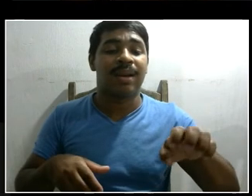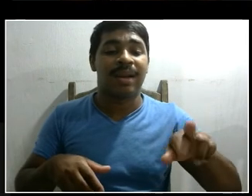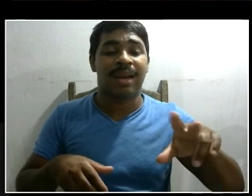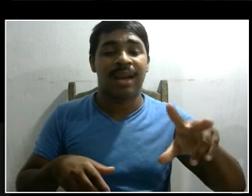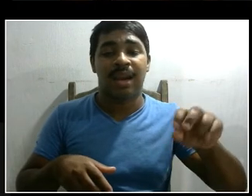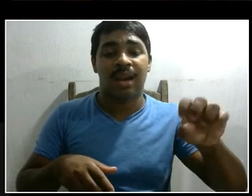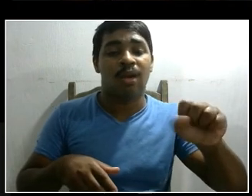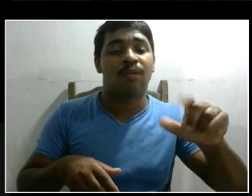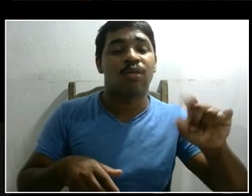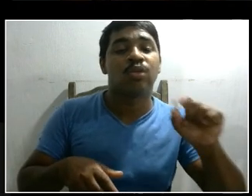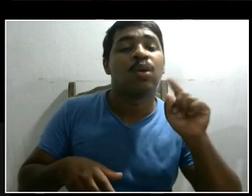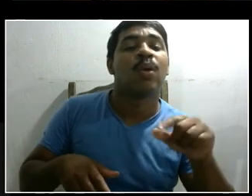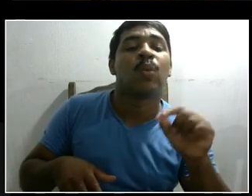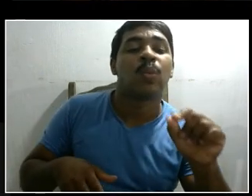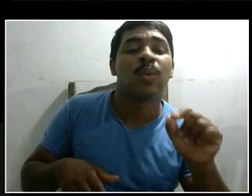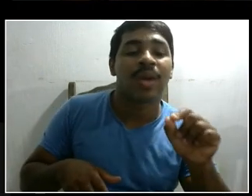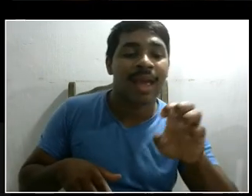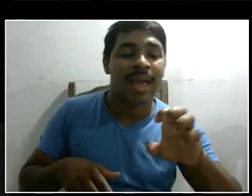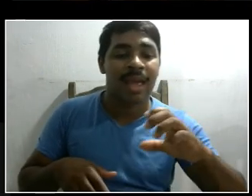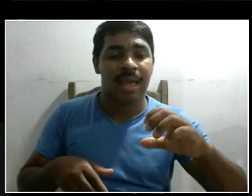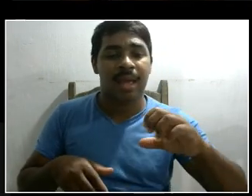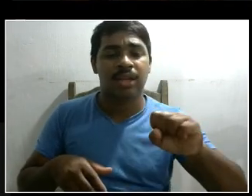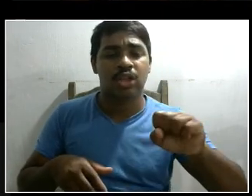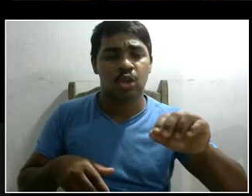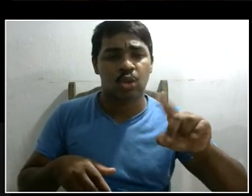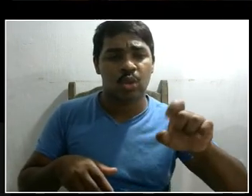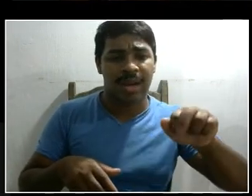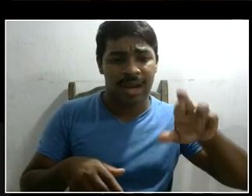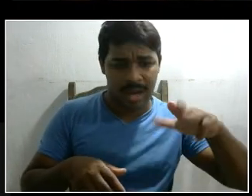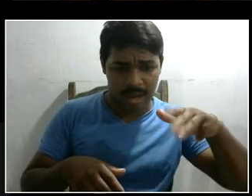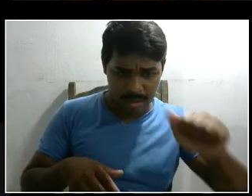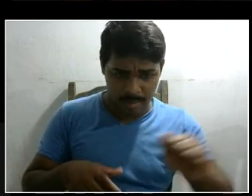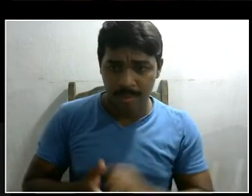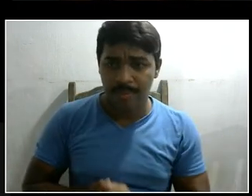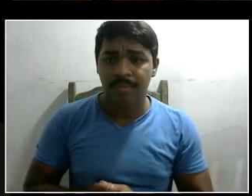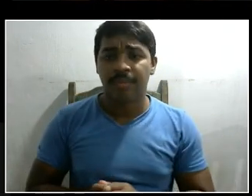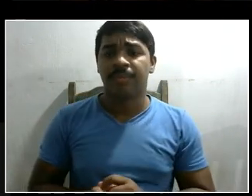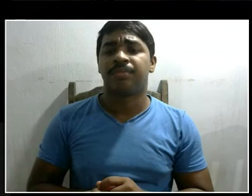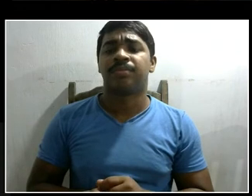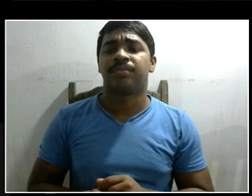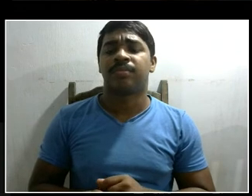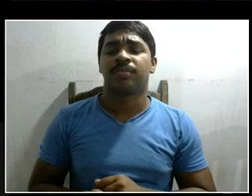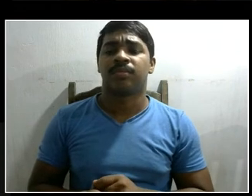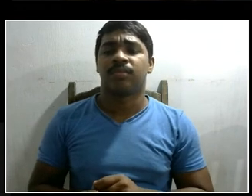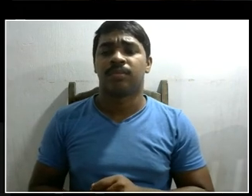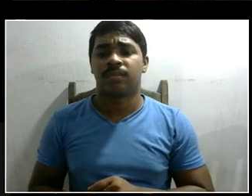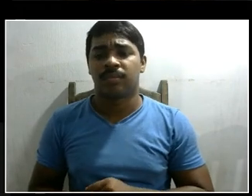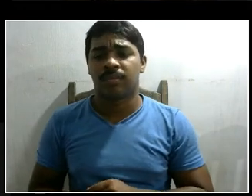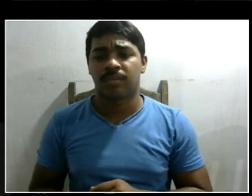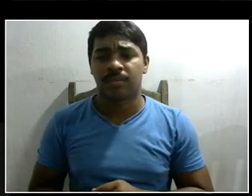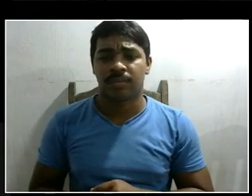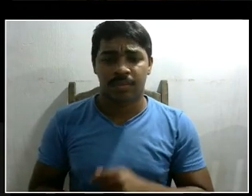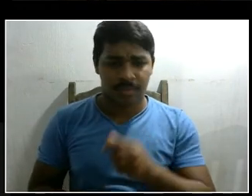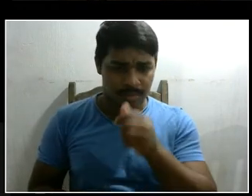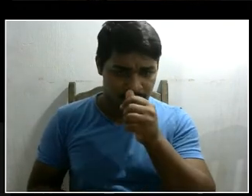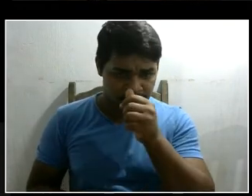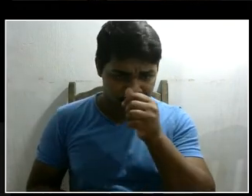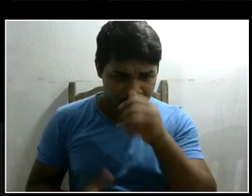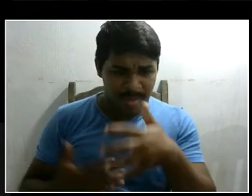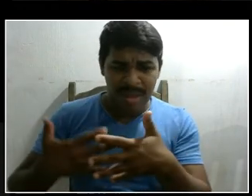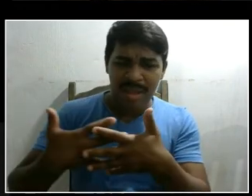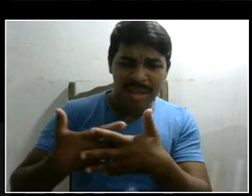viu na aula passada. Quanto à constituição dos tecidos, né? Então, os tecidos, gente, eles são